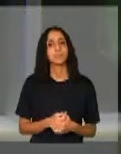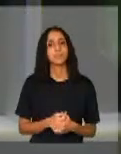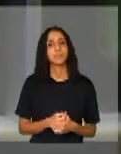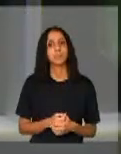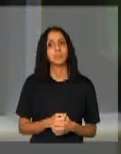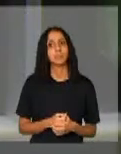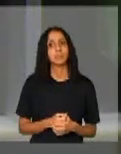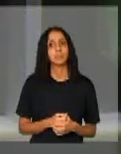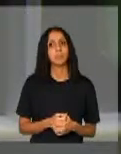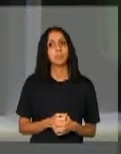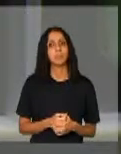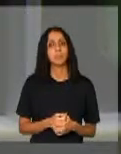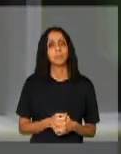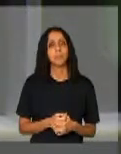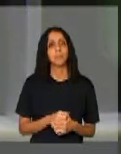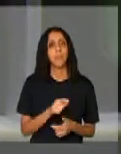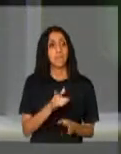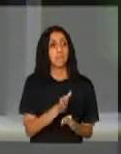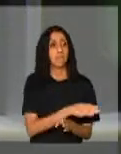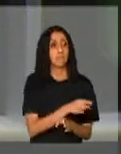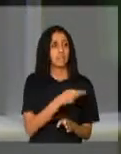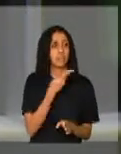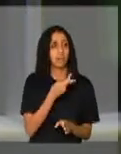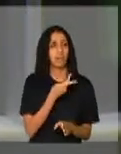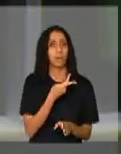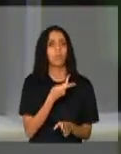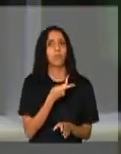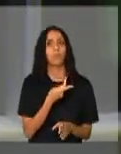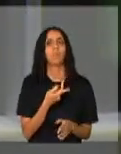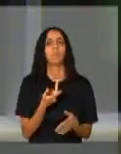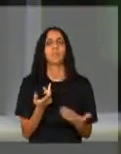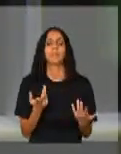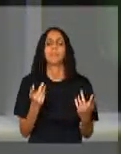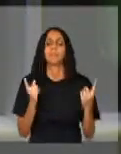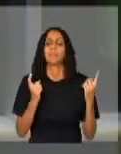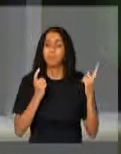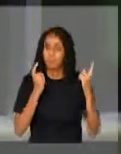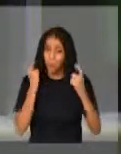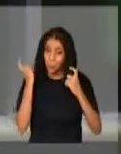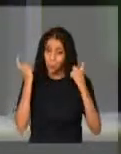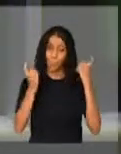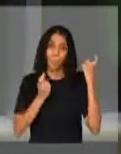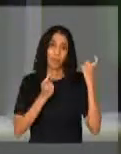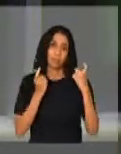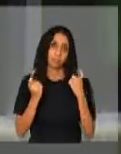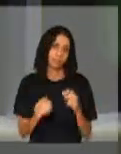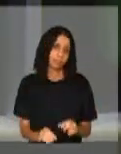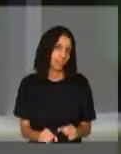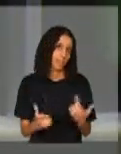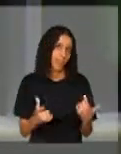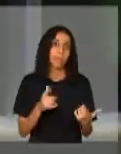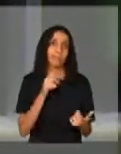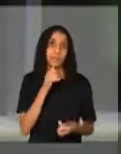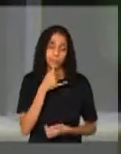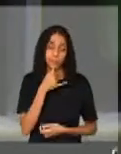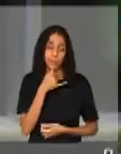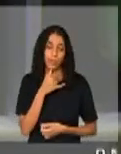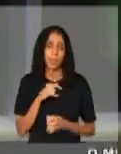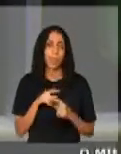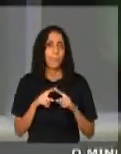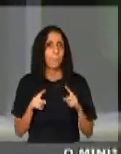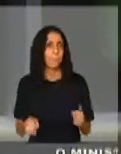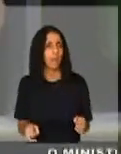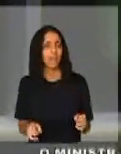a esta nossa fala na tribuna, e é profundamente preocupante, é claro que é lamentável também, mas mais